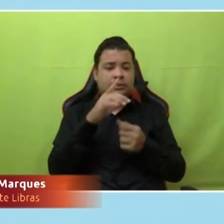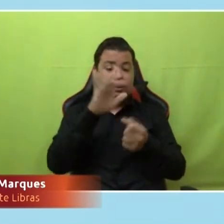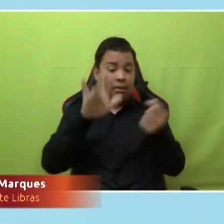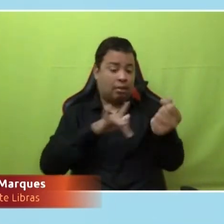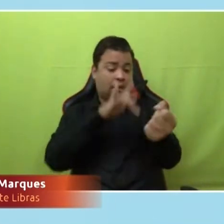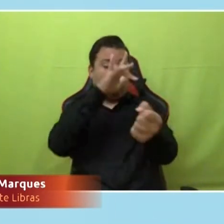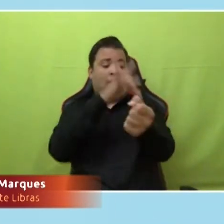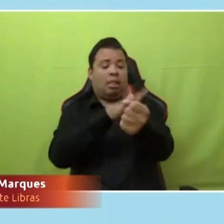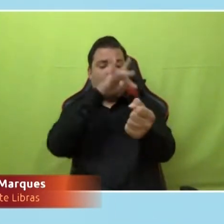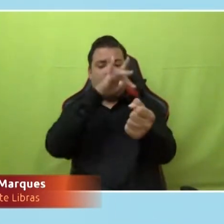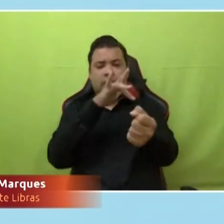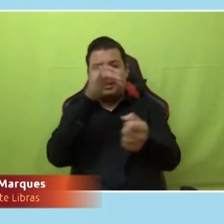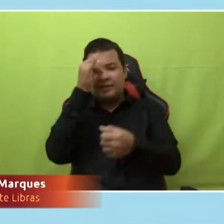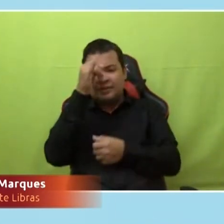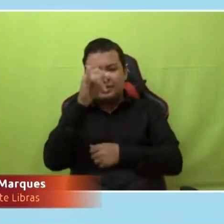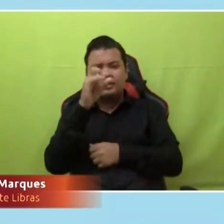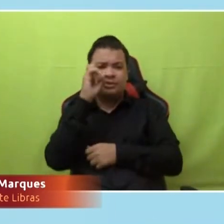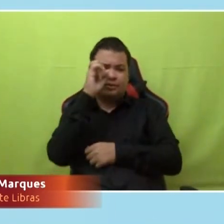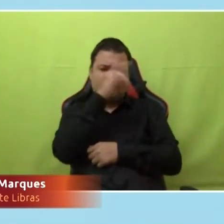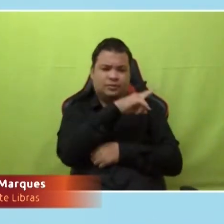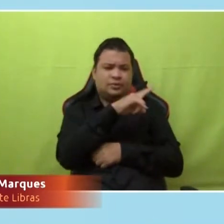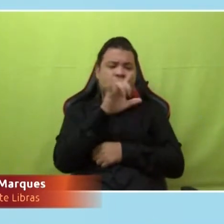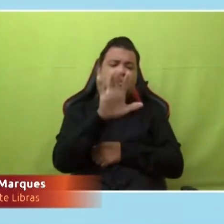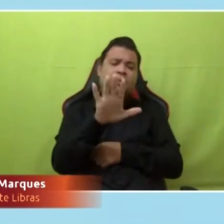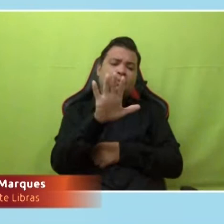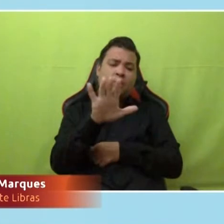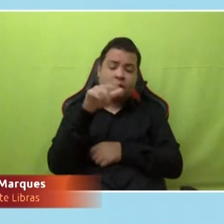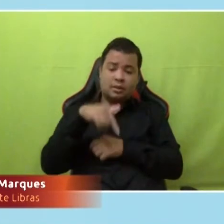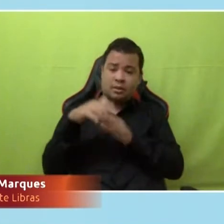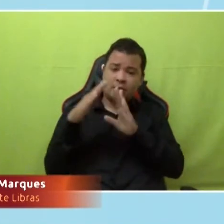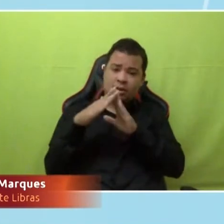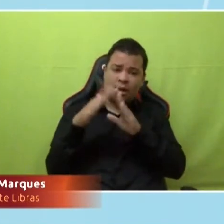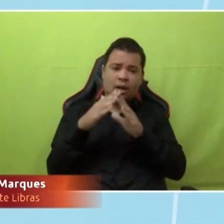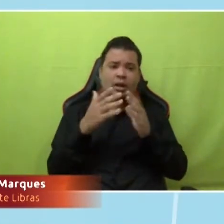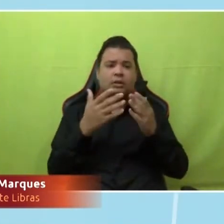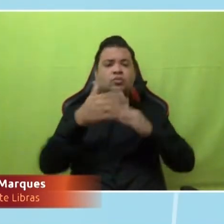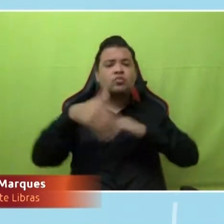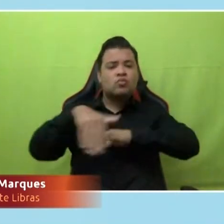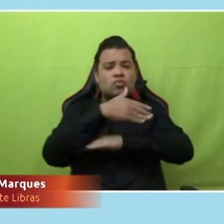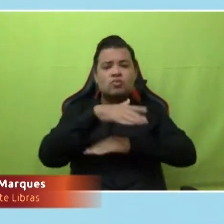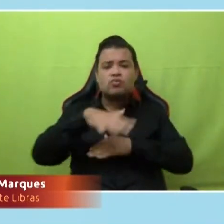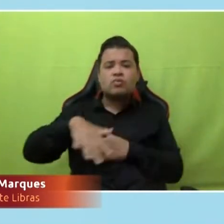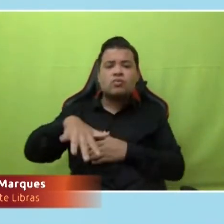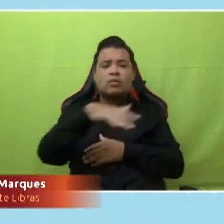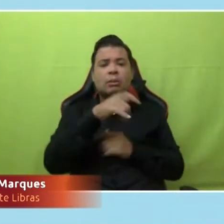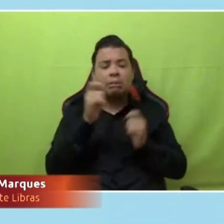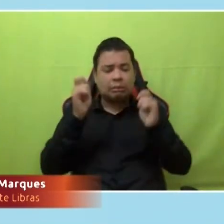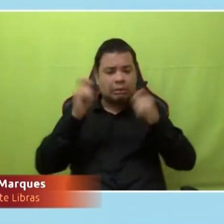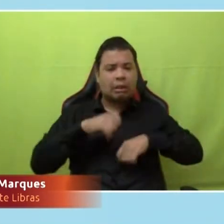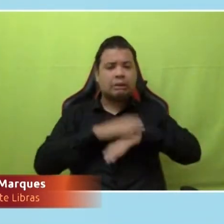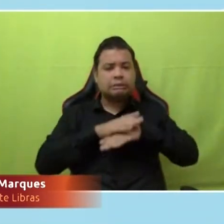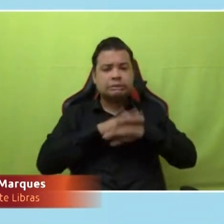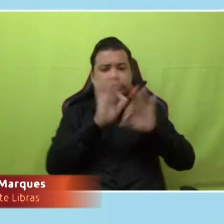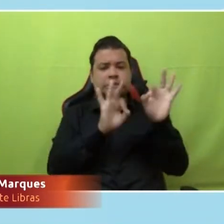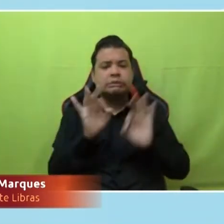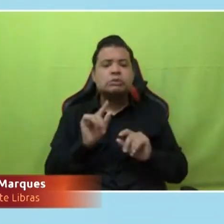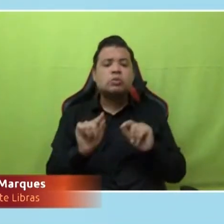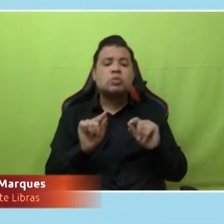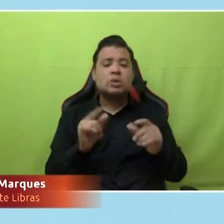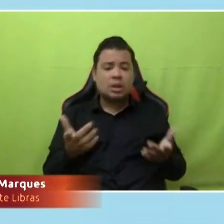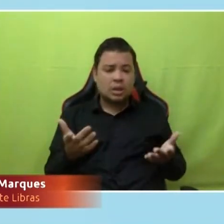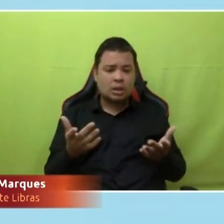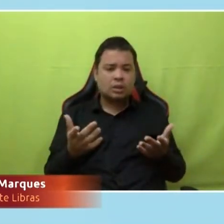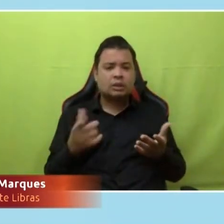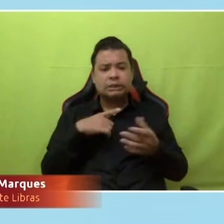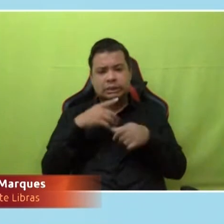que a gente pode fazer na nossa casa, na nossa vizinhança, para tentar evitar, né, até mesmo circulação em certos horários, em certos locais. Queria que o senhor explicasse